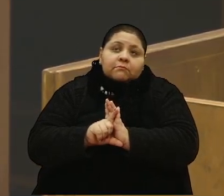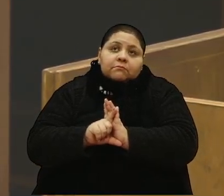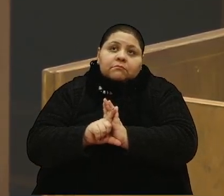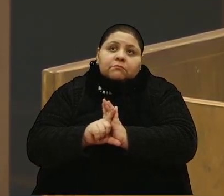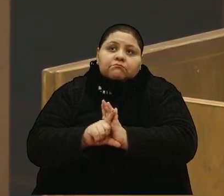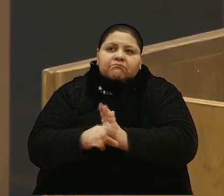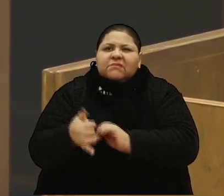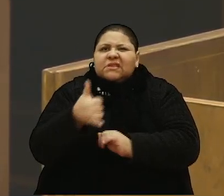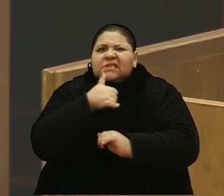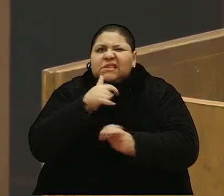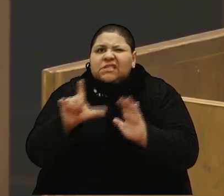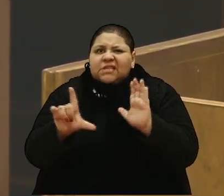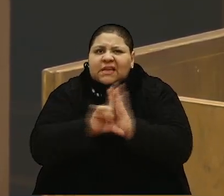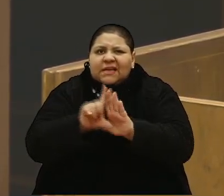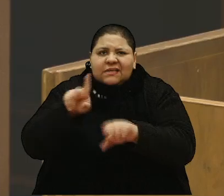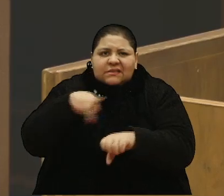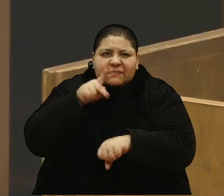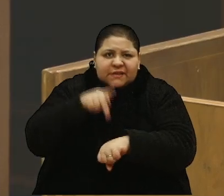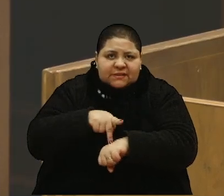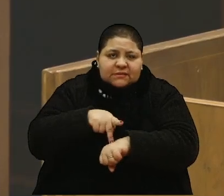Que triste lei que tem esse país.